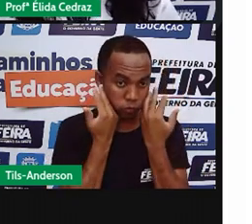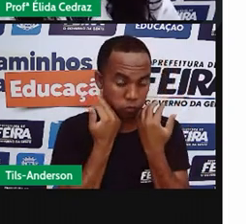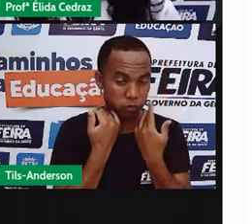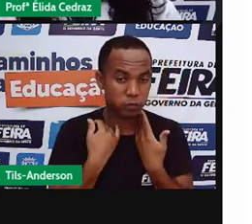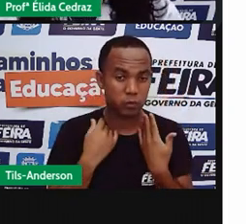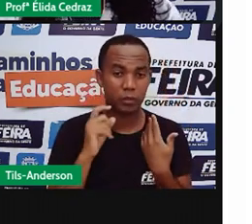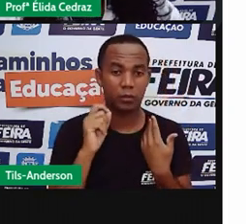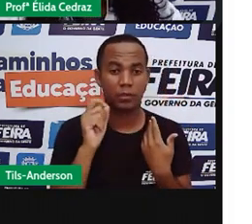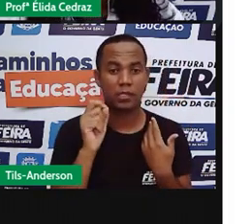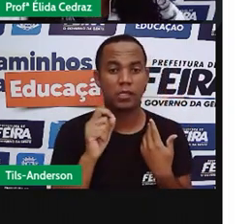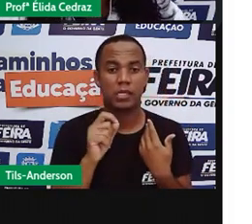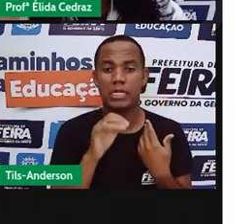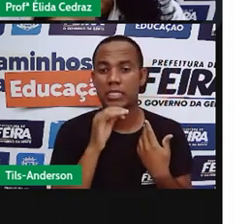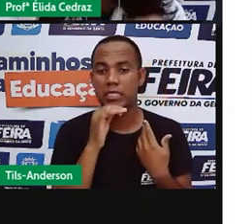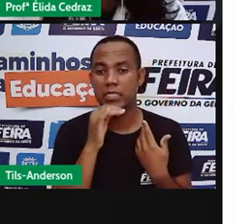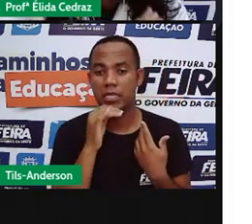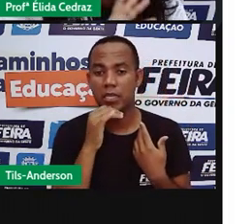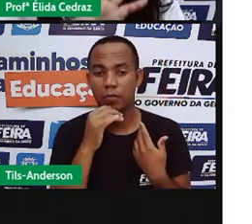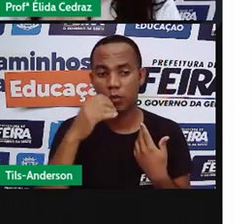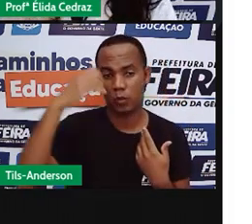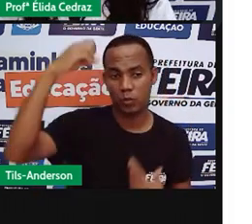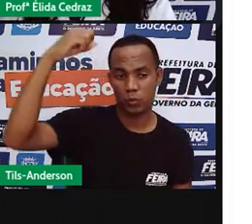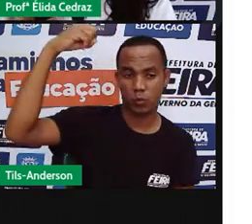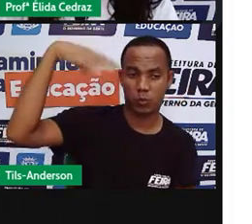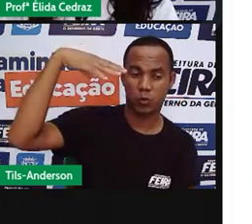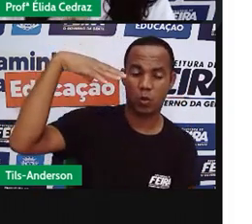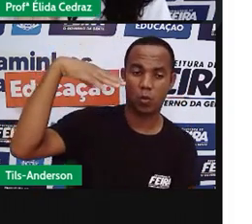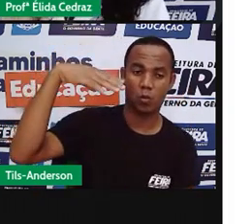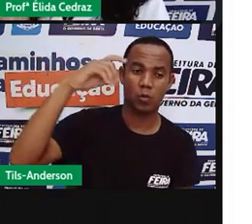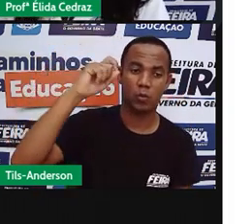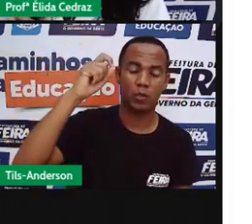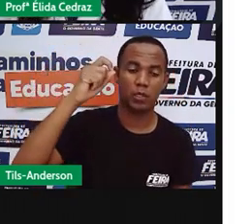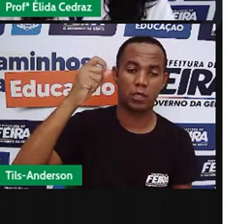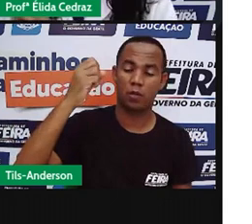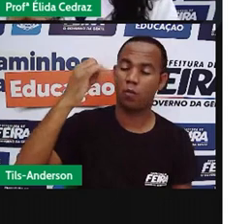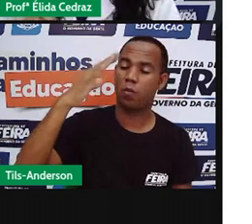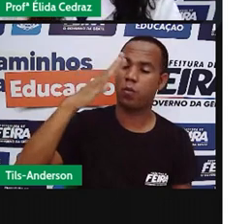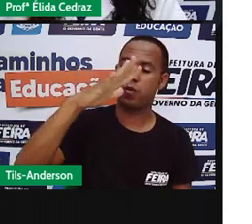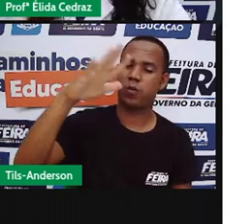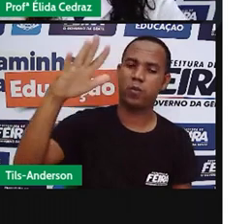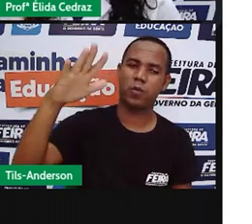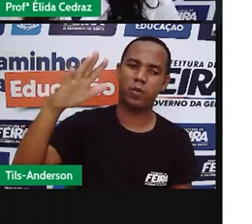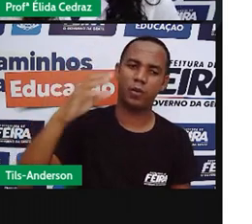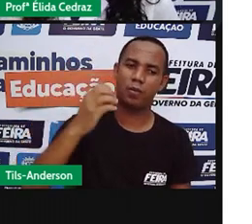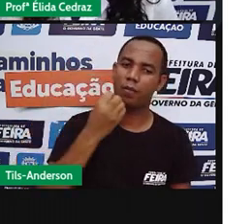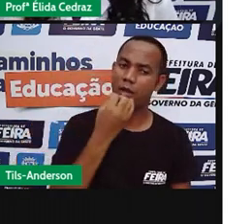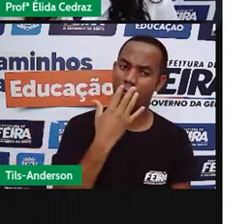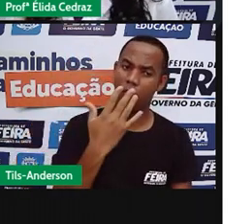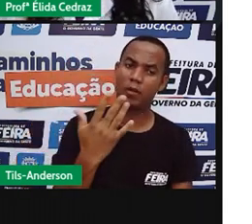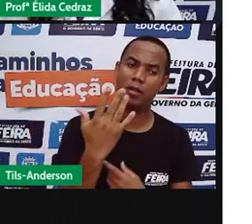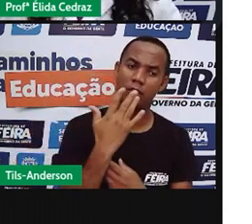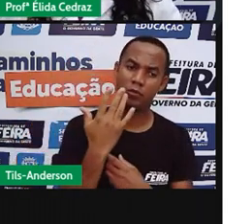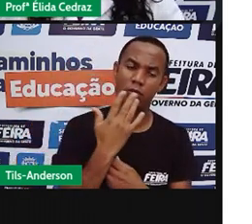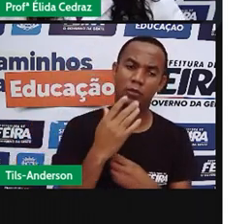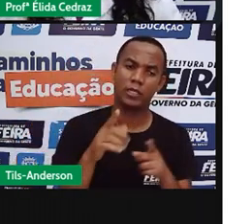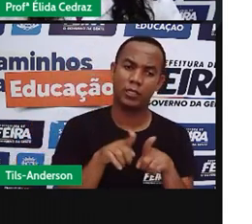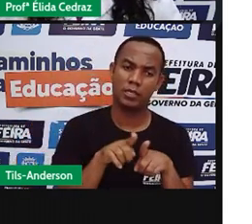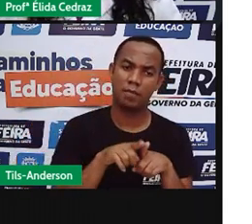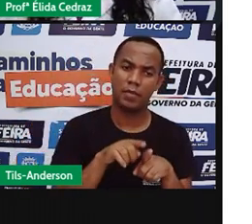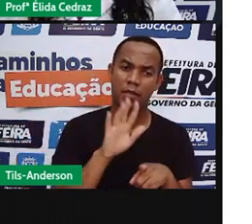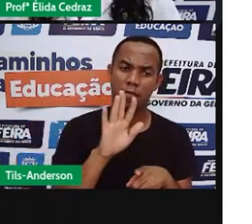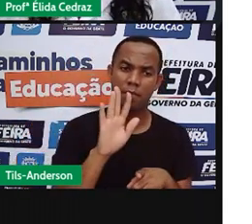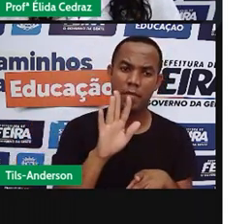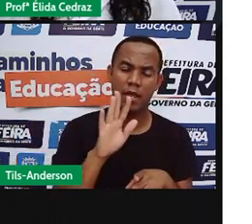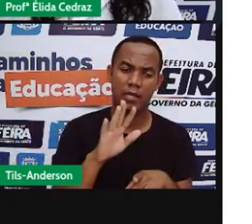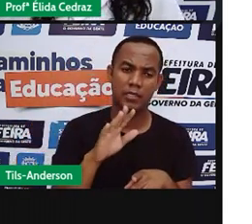claras, o sol clareia, ilumina, aquece, e aquela